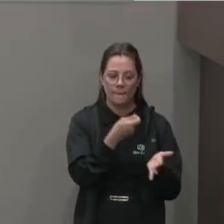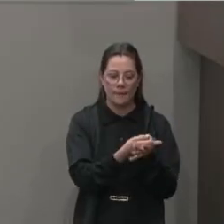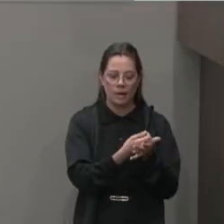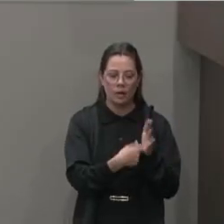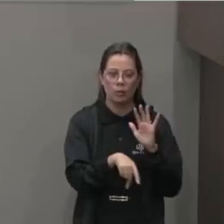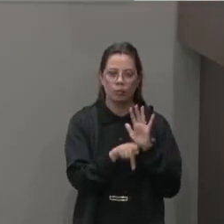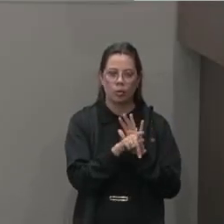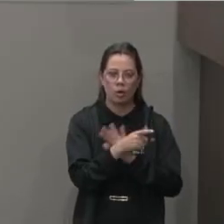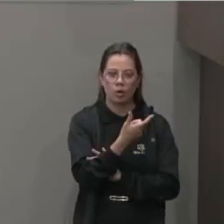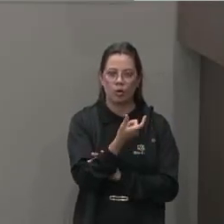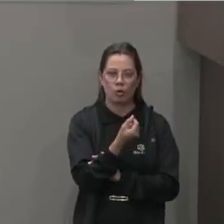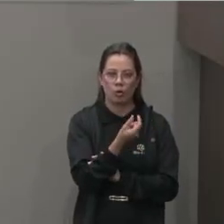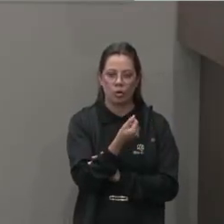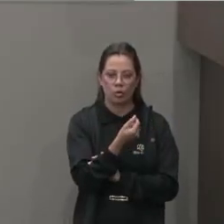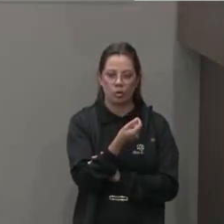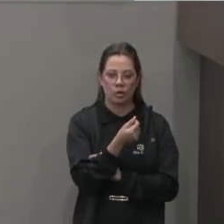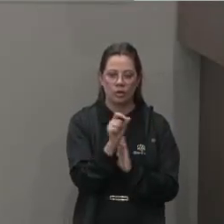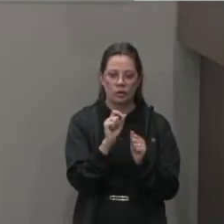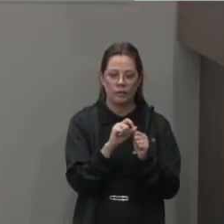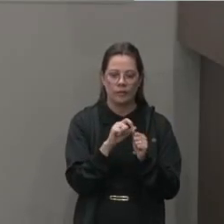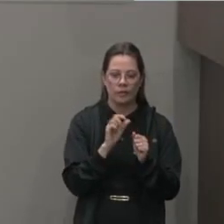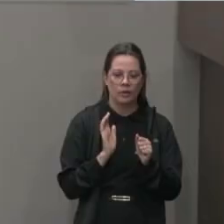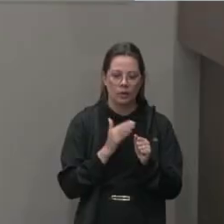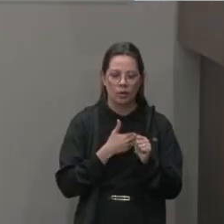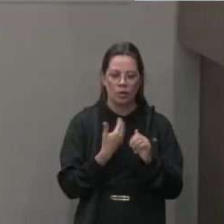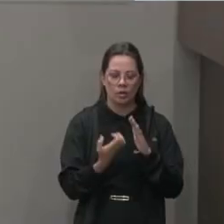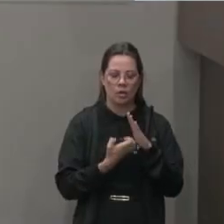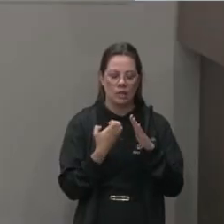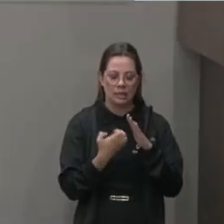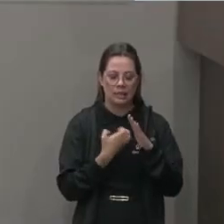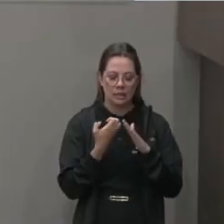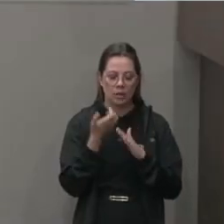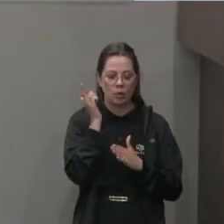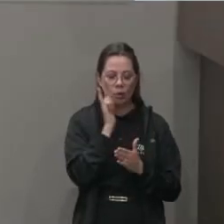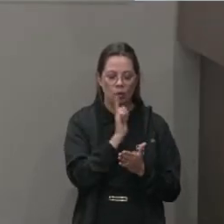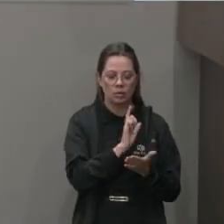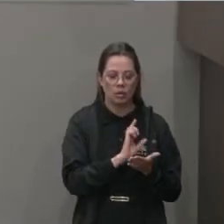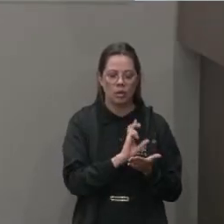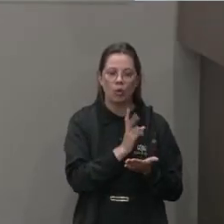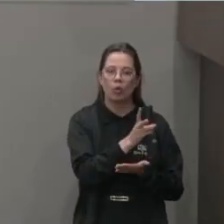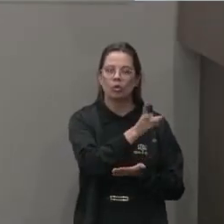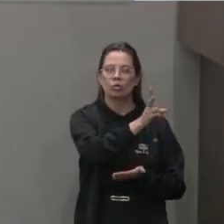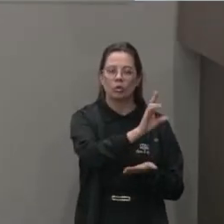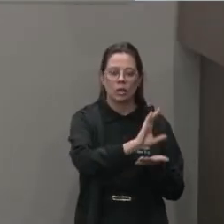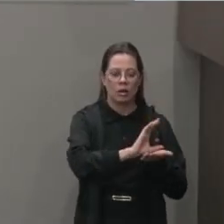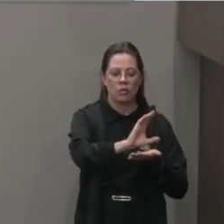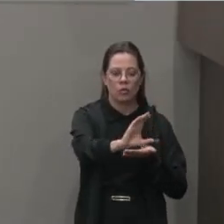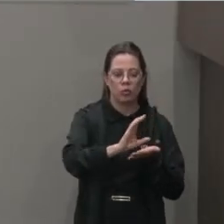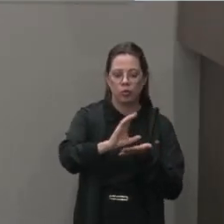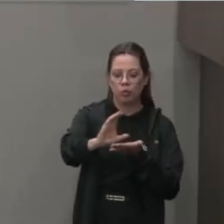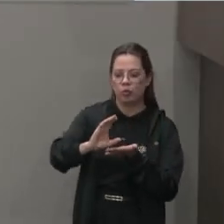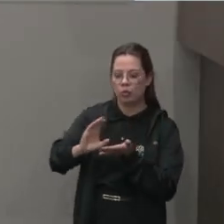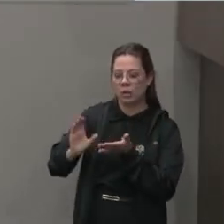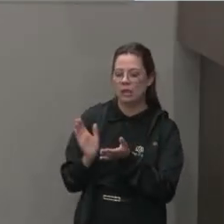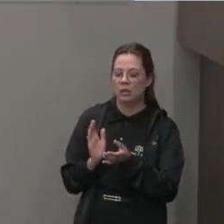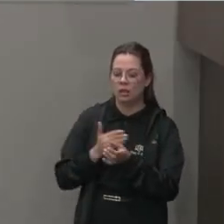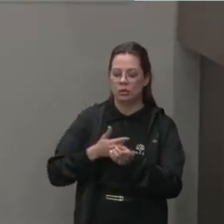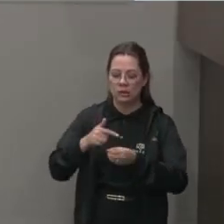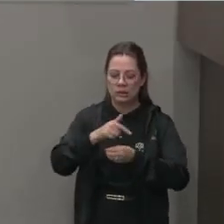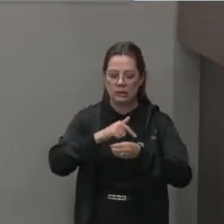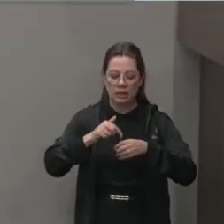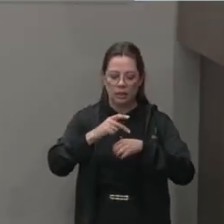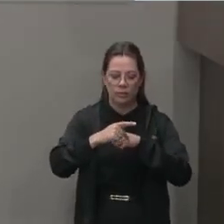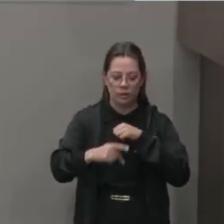com o dinheiro arrecadado do nosso empresário, que tem que continuar investindo e empreendendo na nossa cidade de